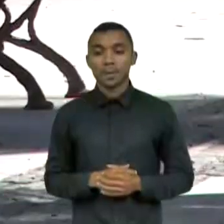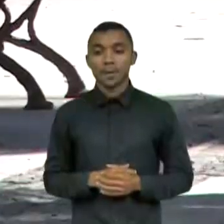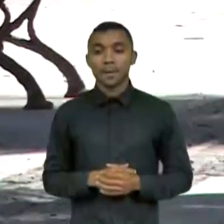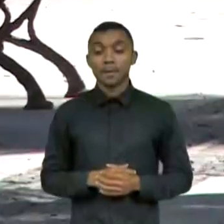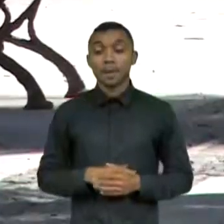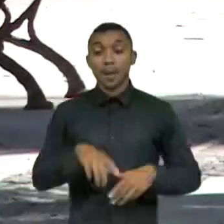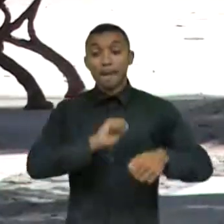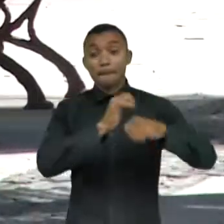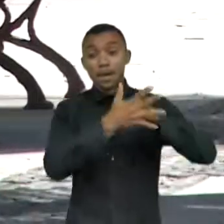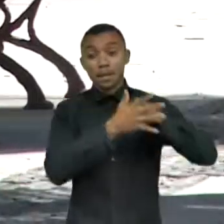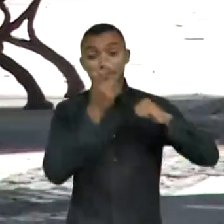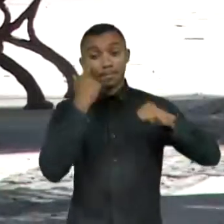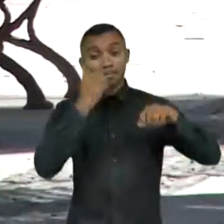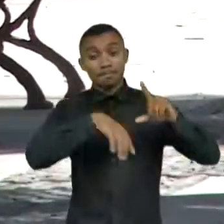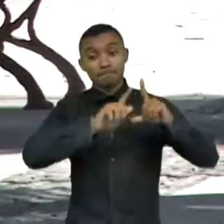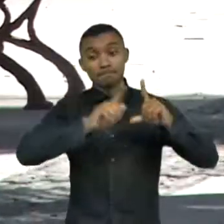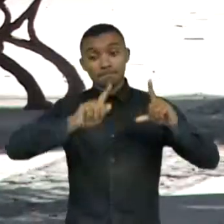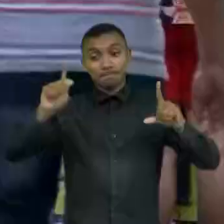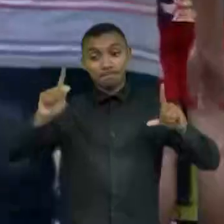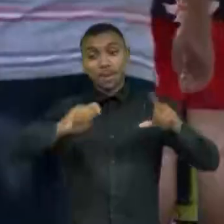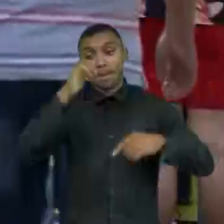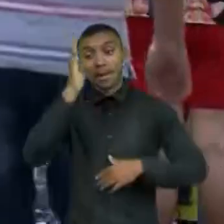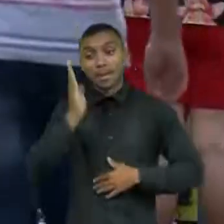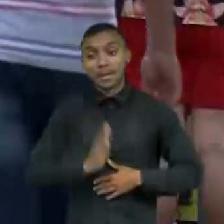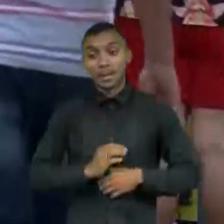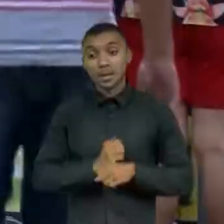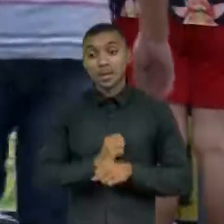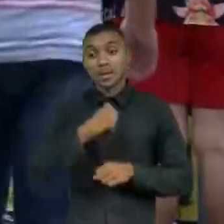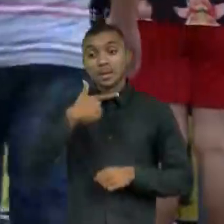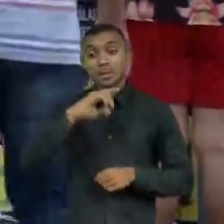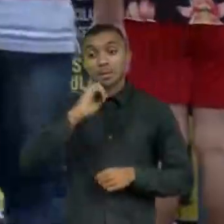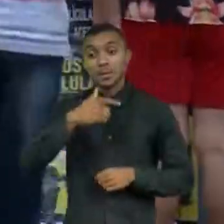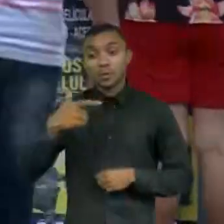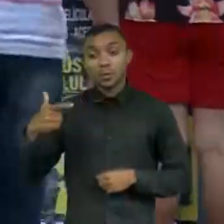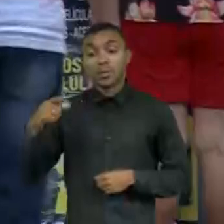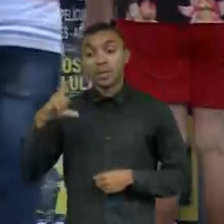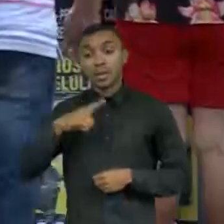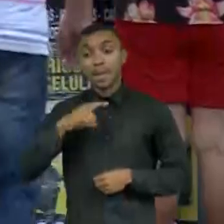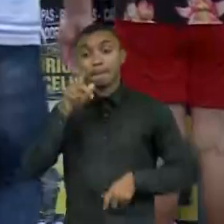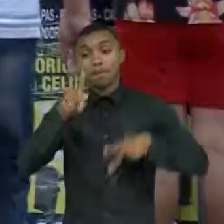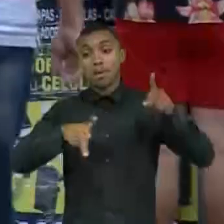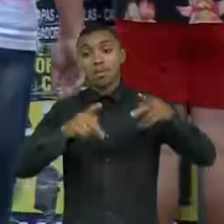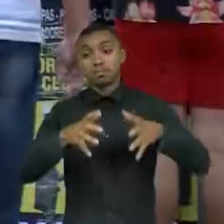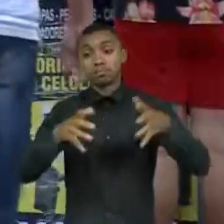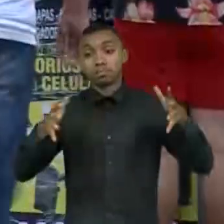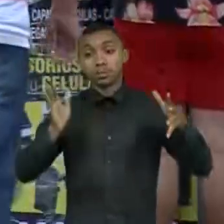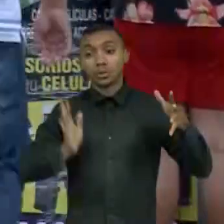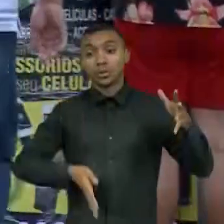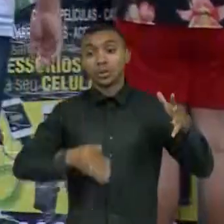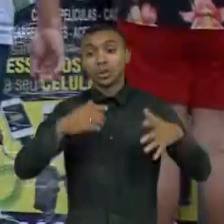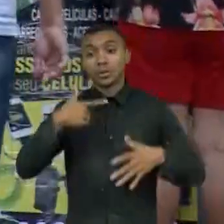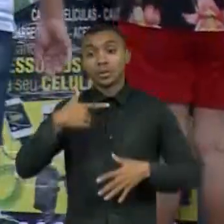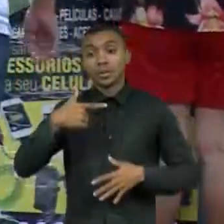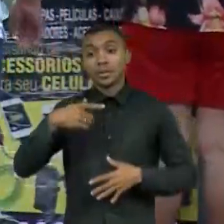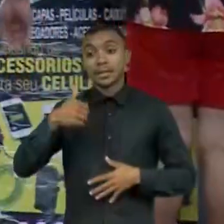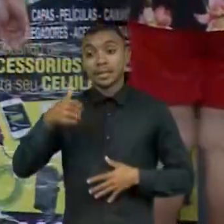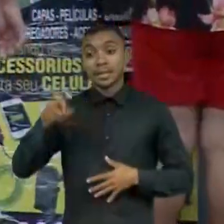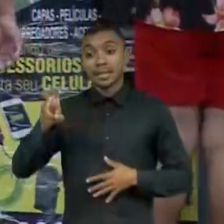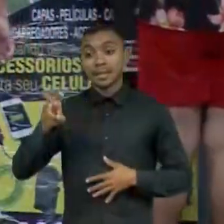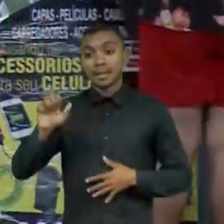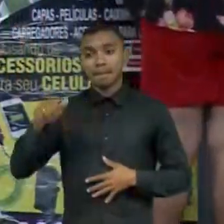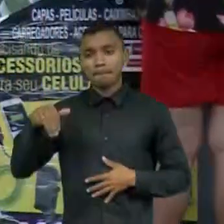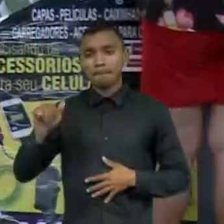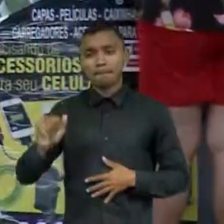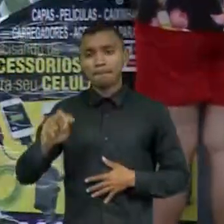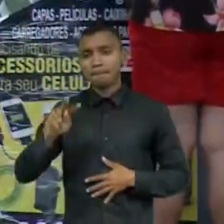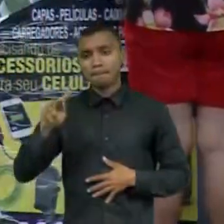pandemia, o Brasil deve fechar 2022 com uma população acima de 215 milhões de habitantes, quase